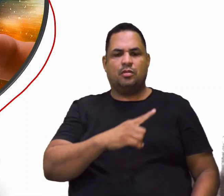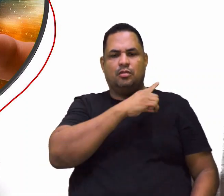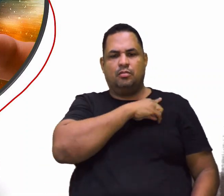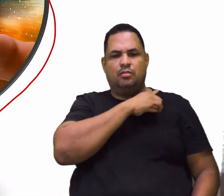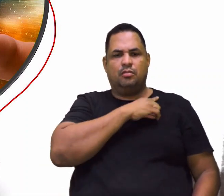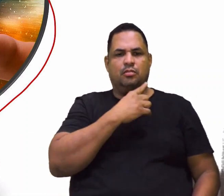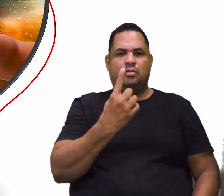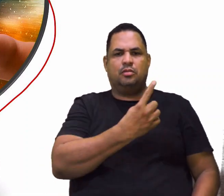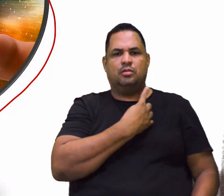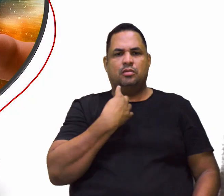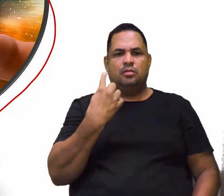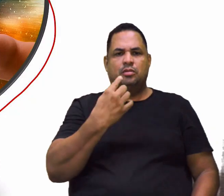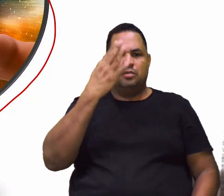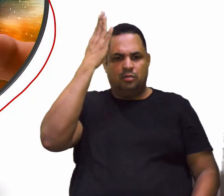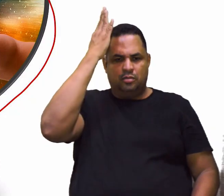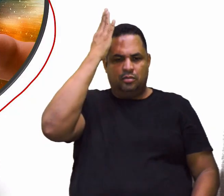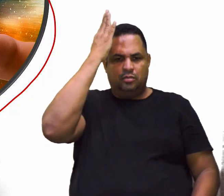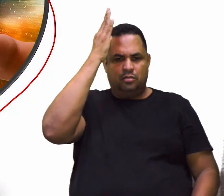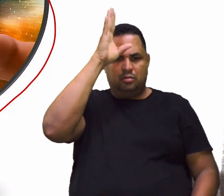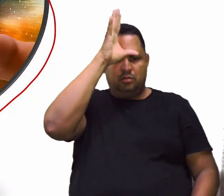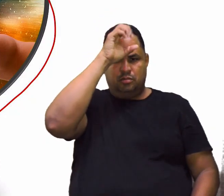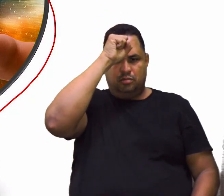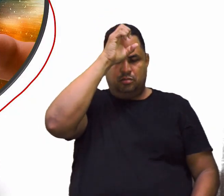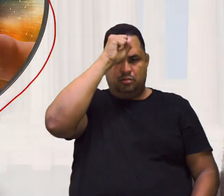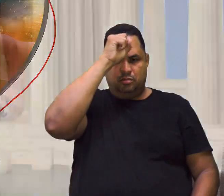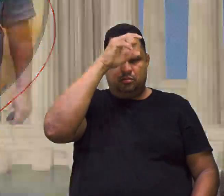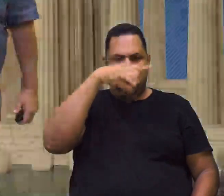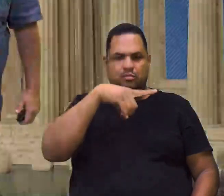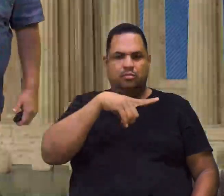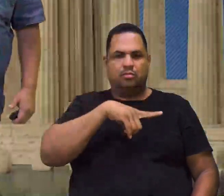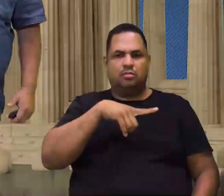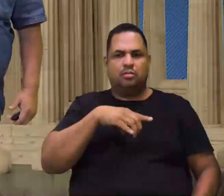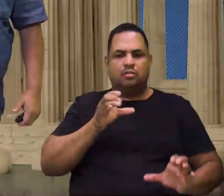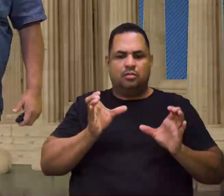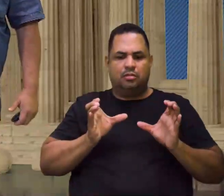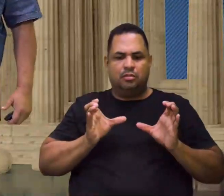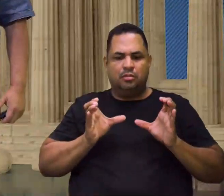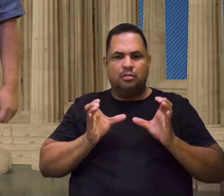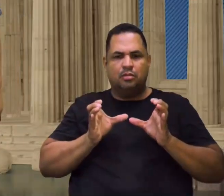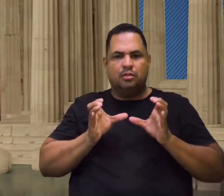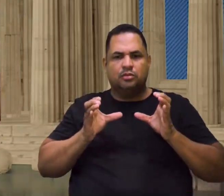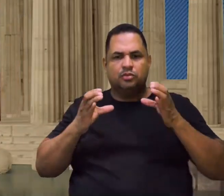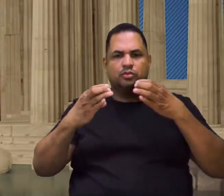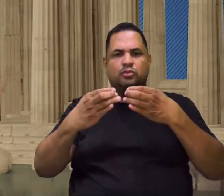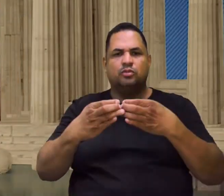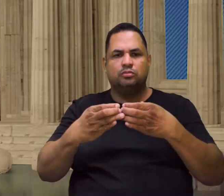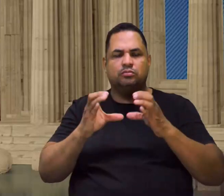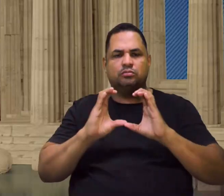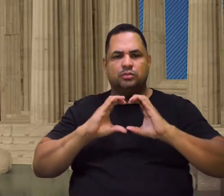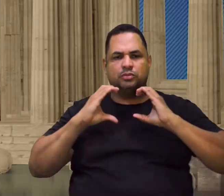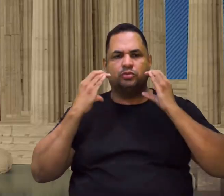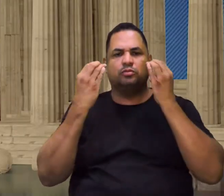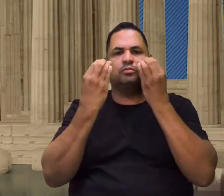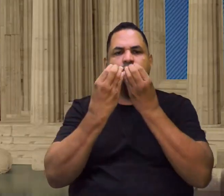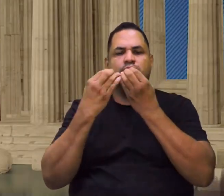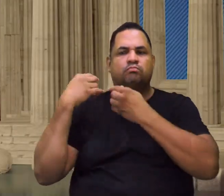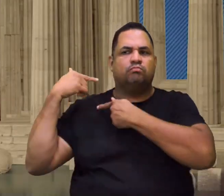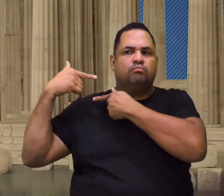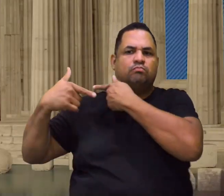nós aprendemos, veja bem, no âmbito das comunidades tradicionais. Inclusive, posso colocar,